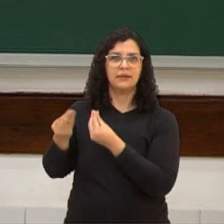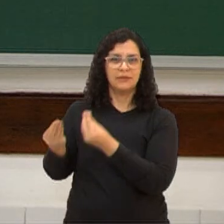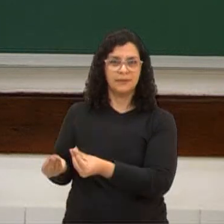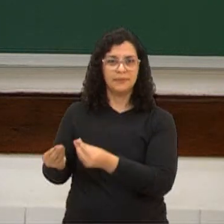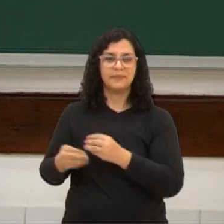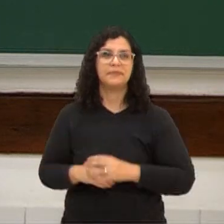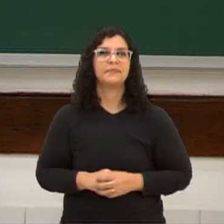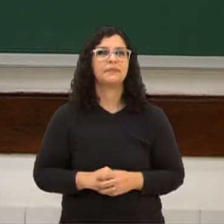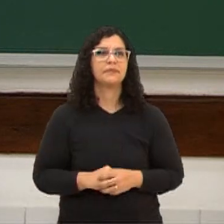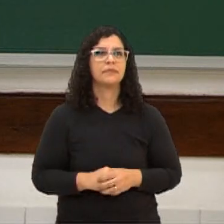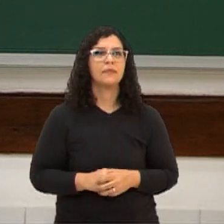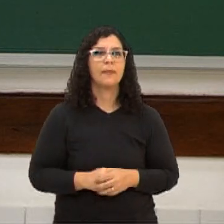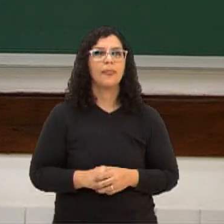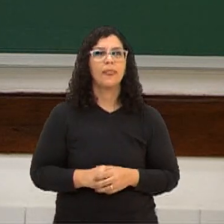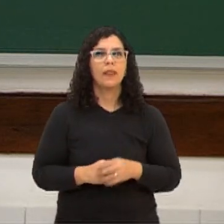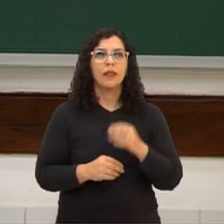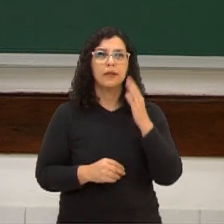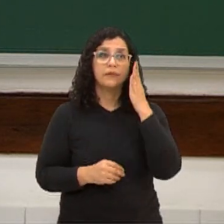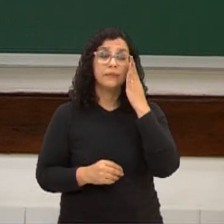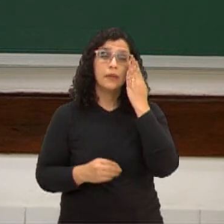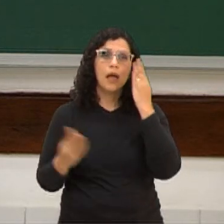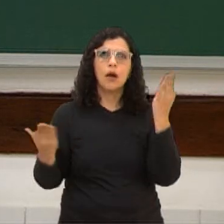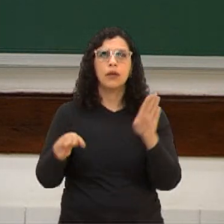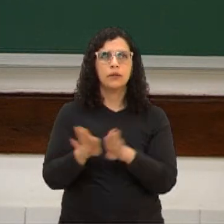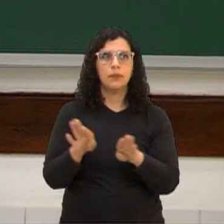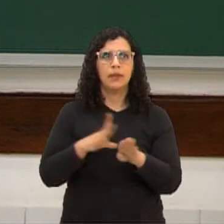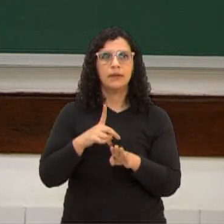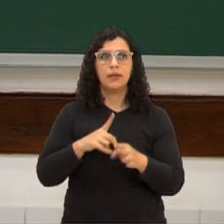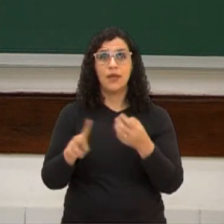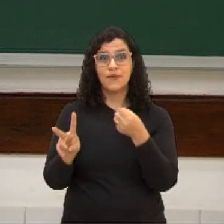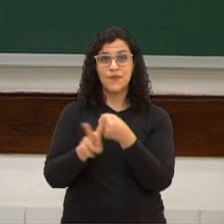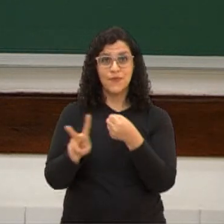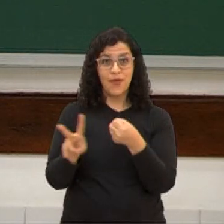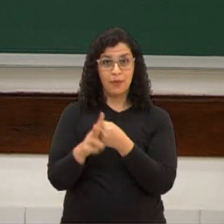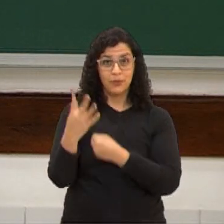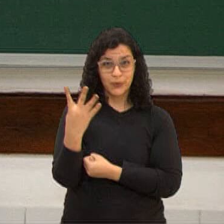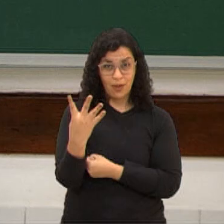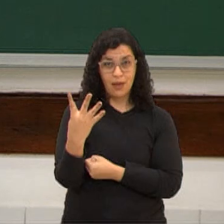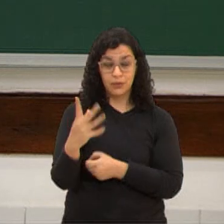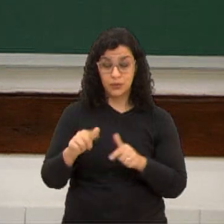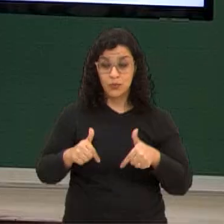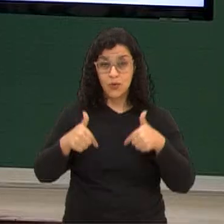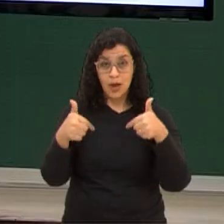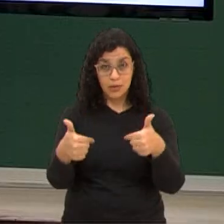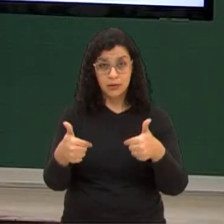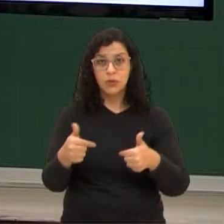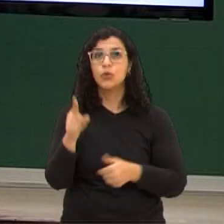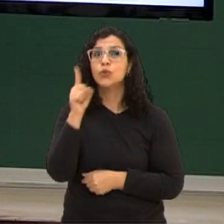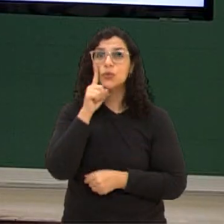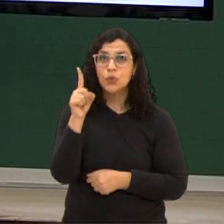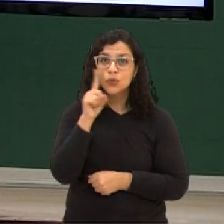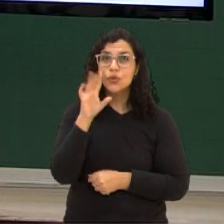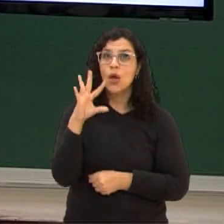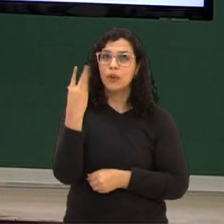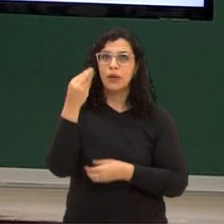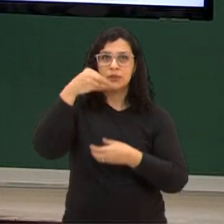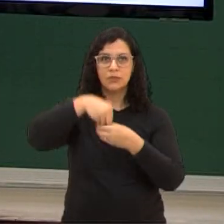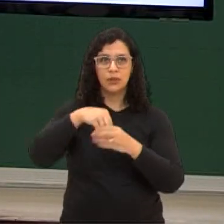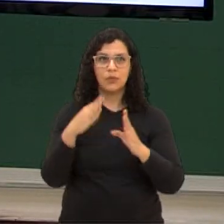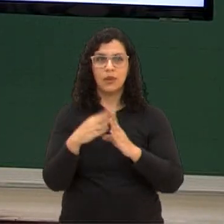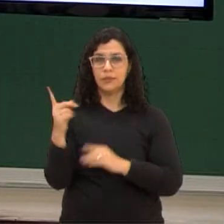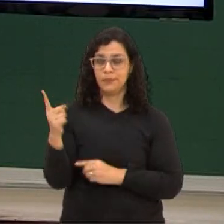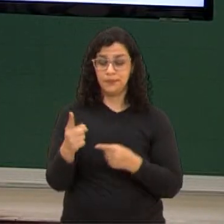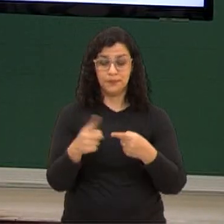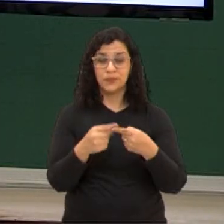né? Aqui nós temos, então, outros 4 verbos, né, de ações que são cotidianas de uma casa.